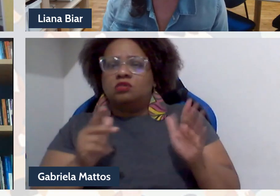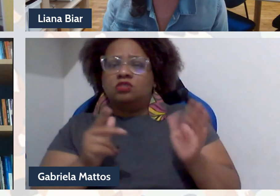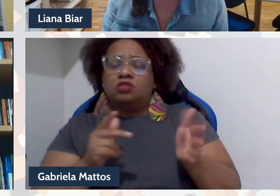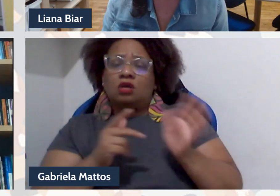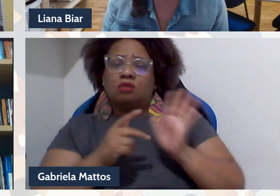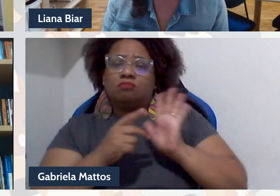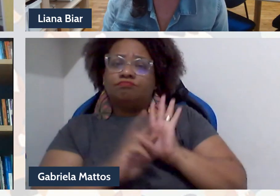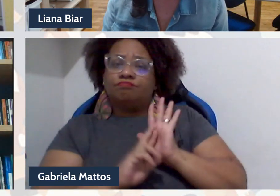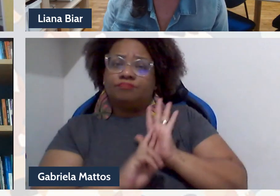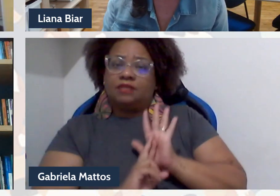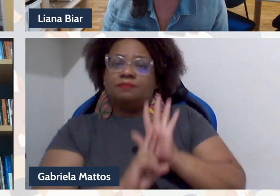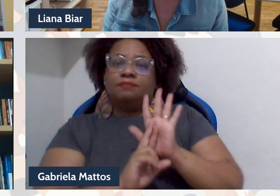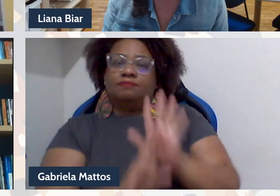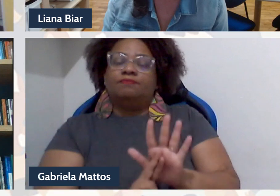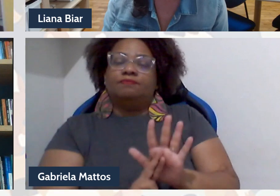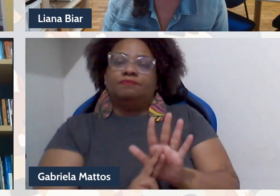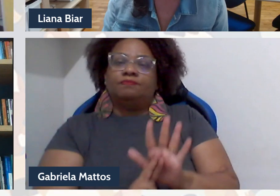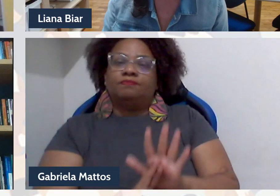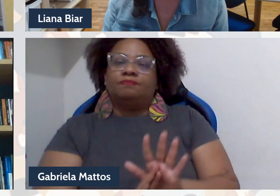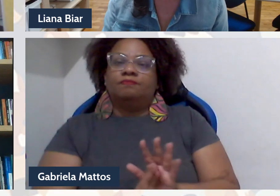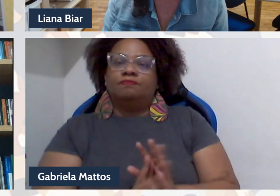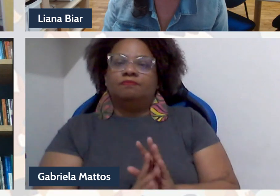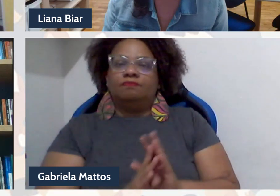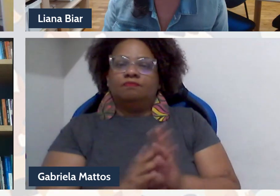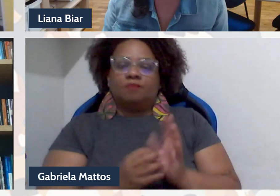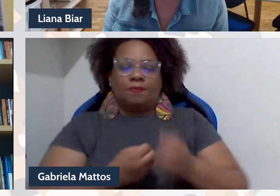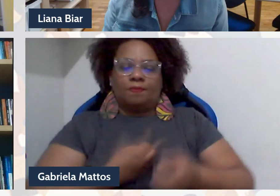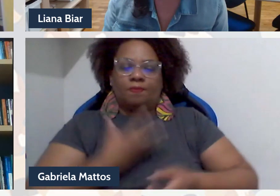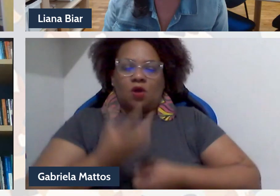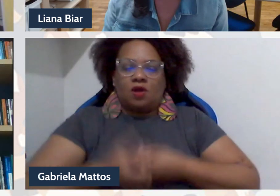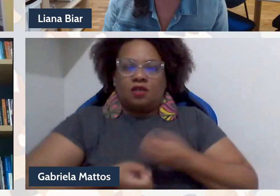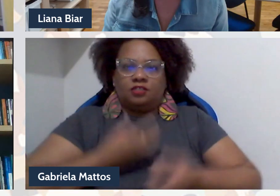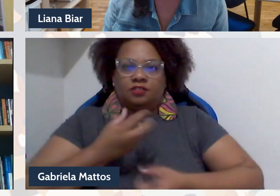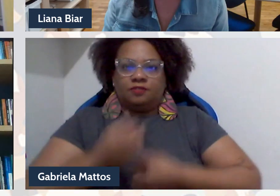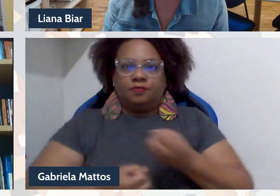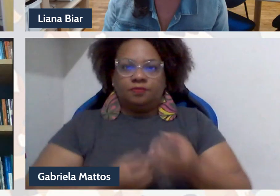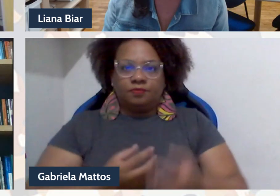por essa construção poética.